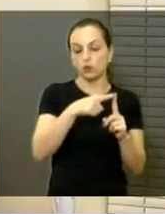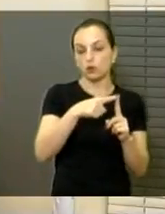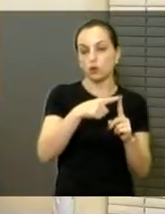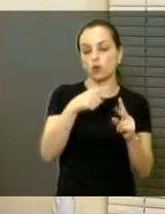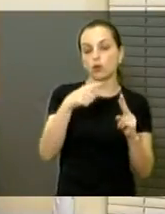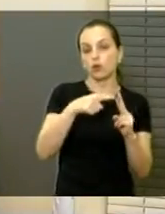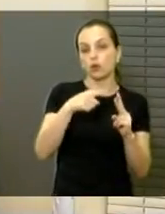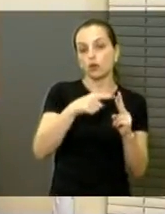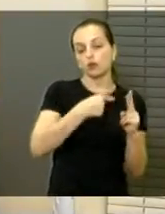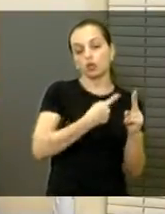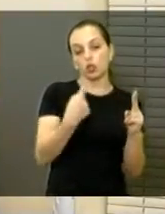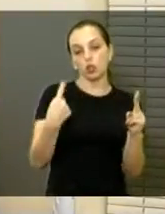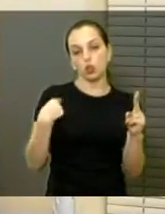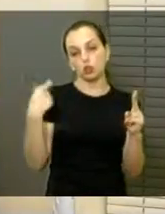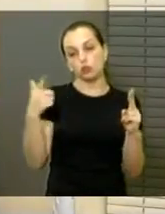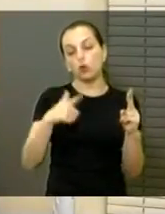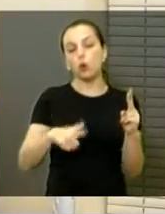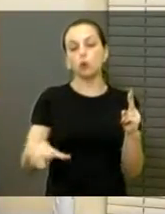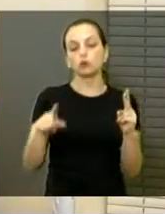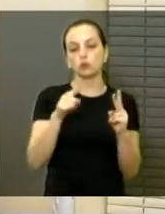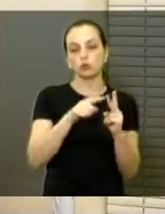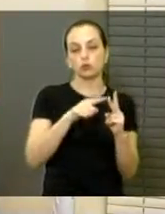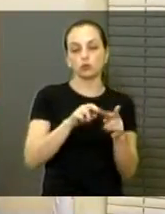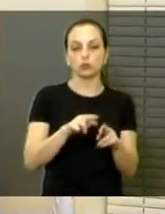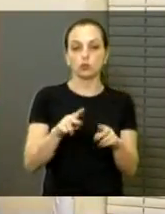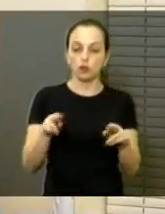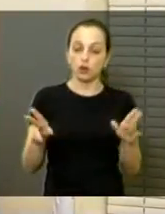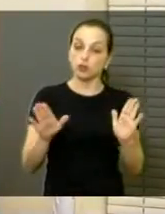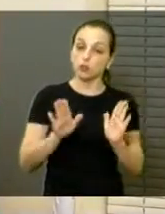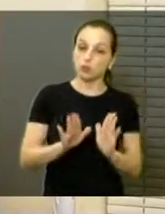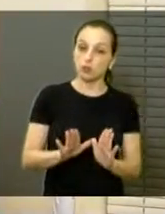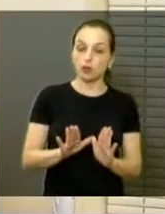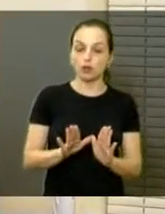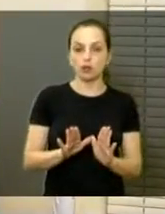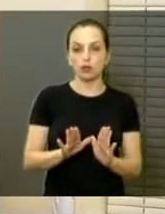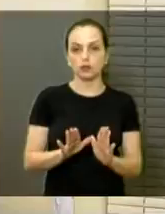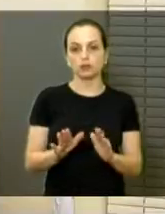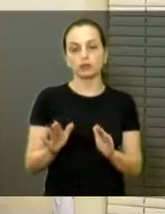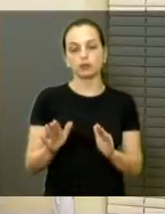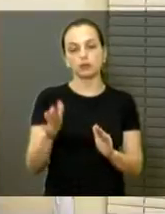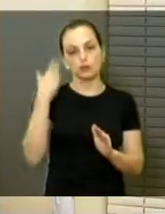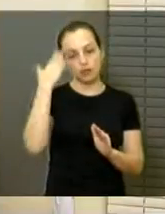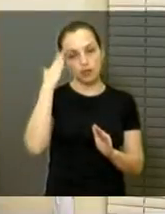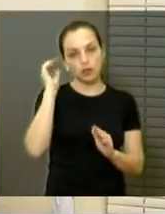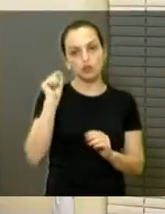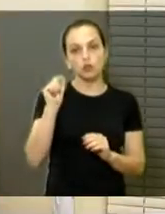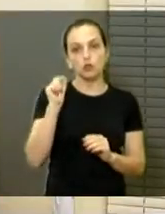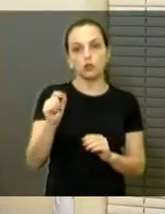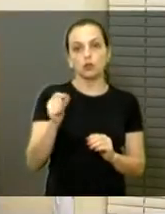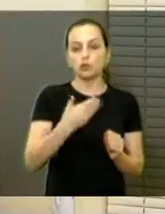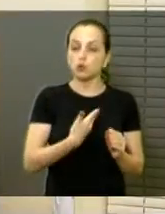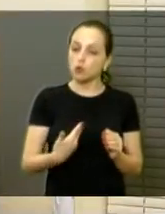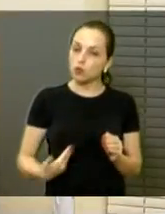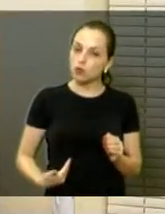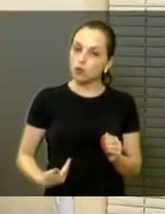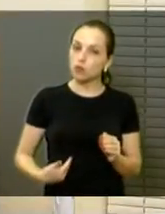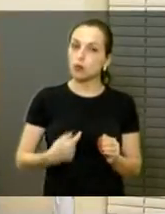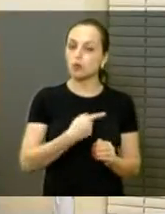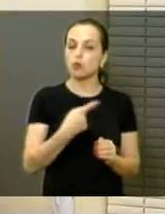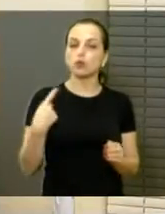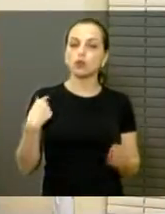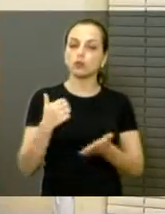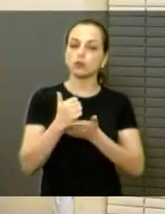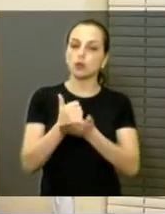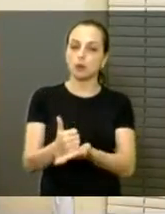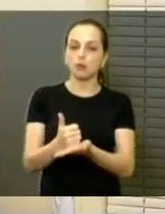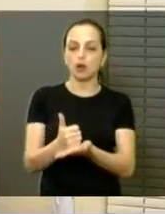Braz, e nós temos um projeto diferente. Porém, bem entendido, no atual governo, né, nós